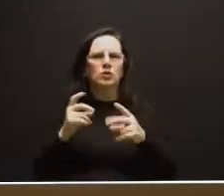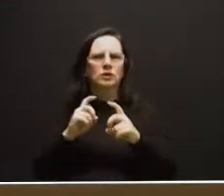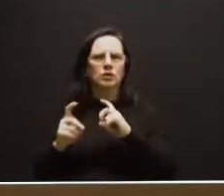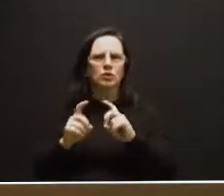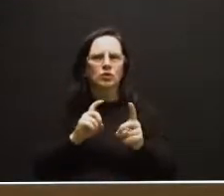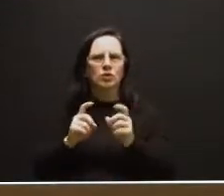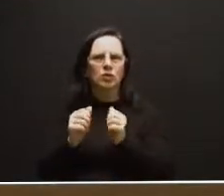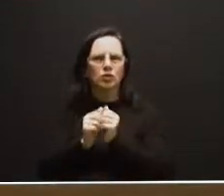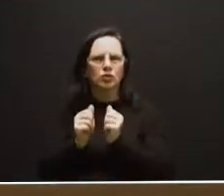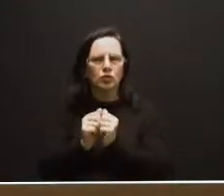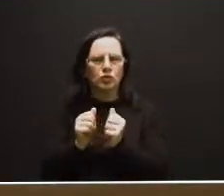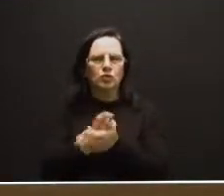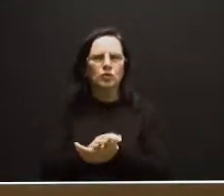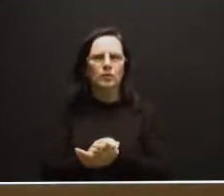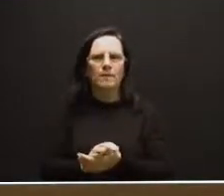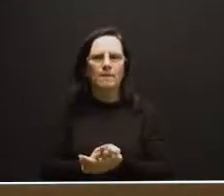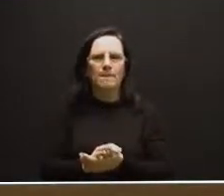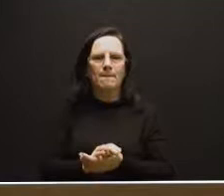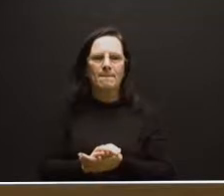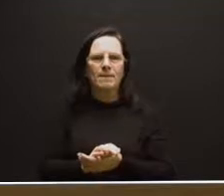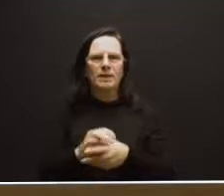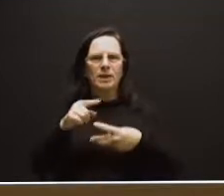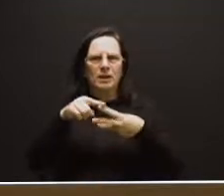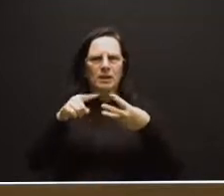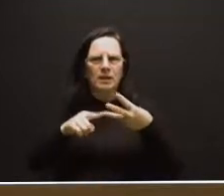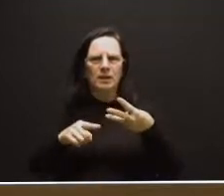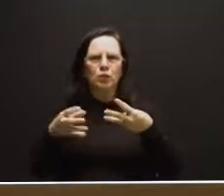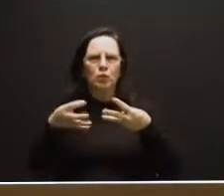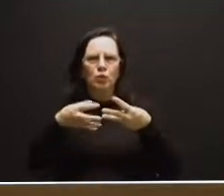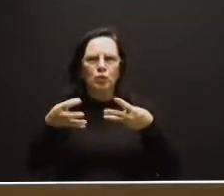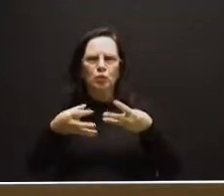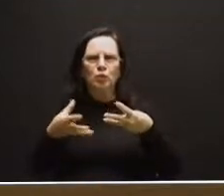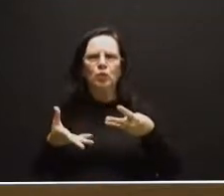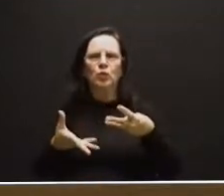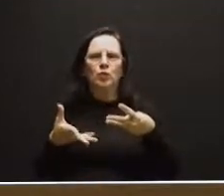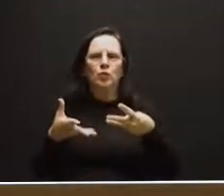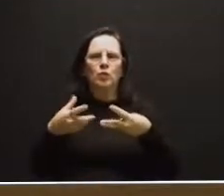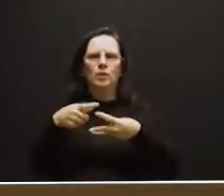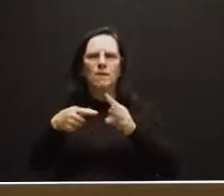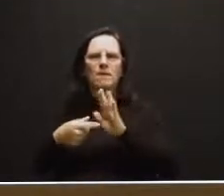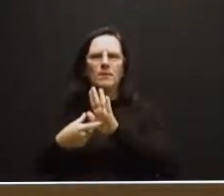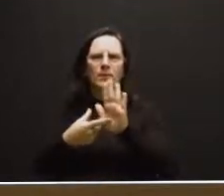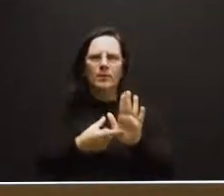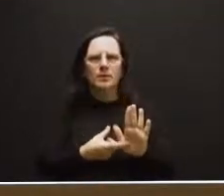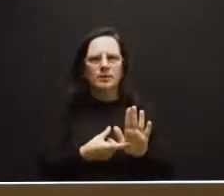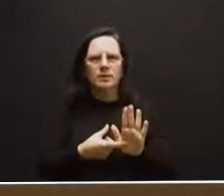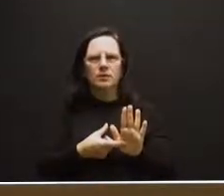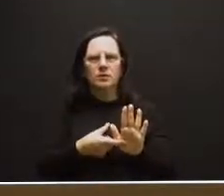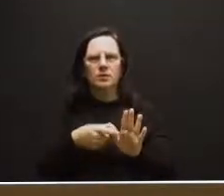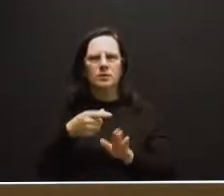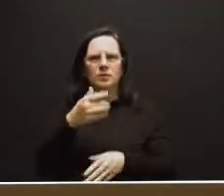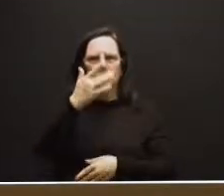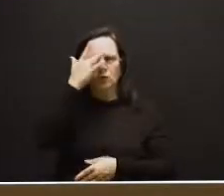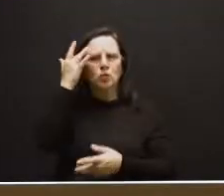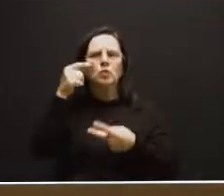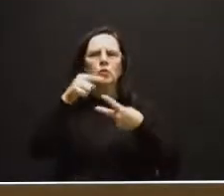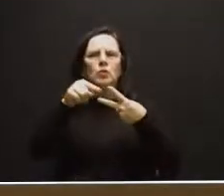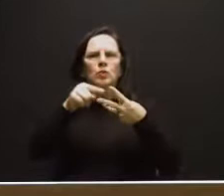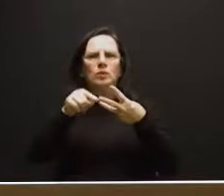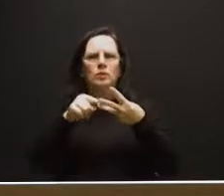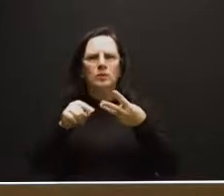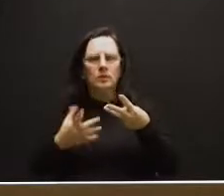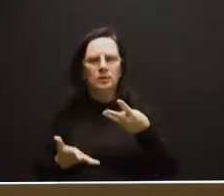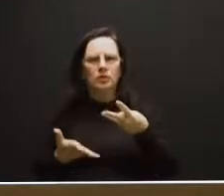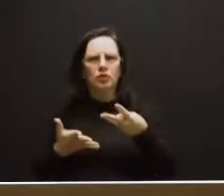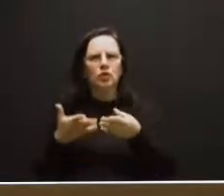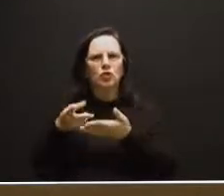desta casa do poder executivo e três membros também dos grupos artísticos onde apresentamos alternativas reais legais